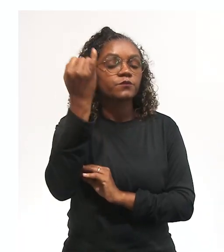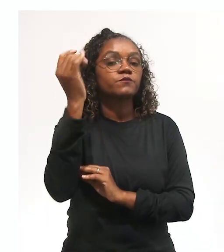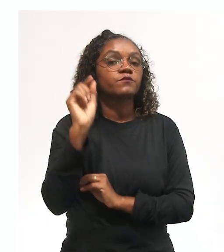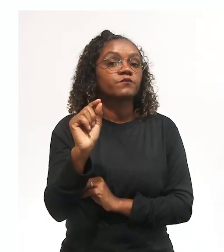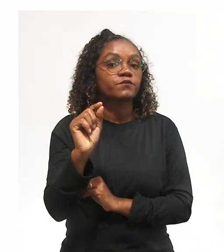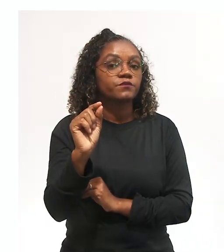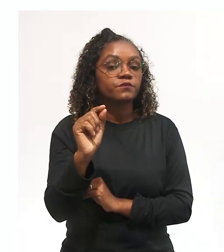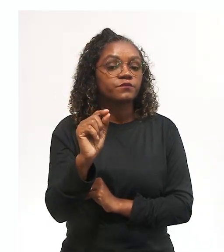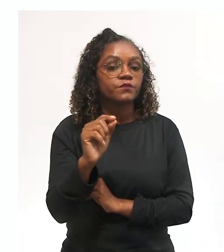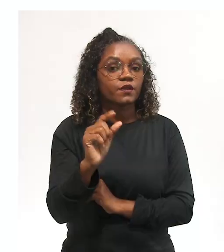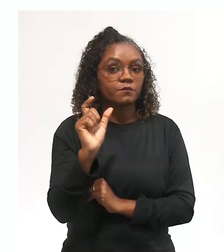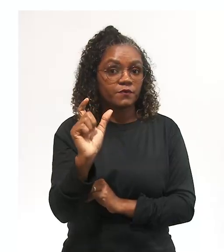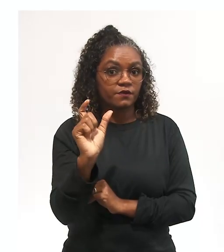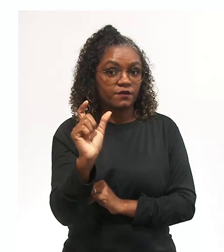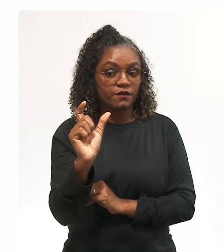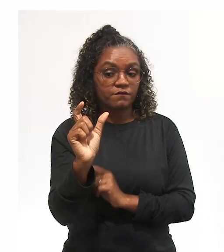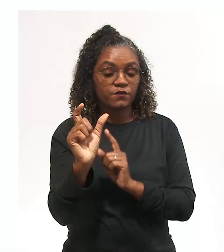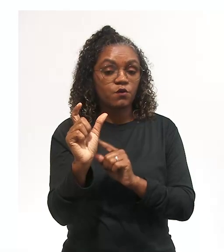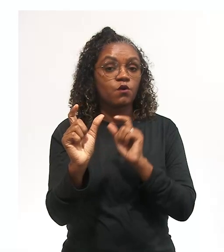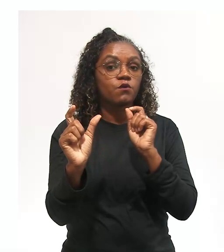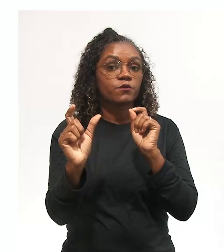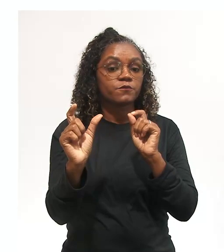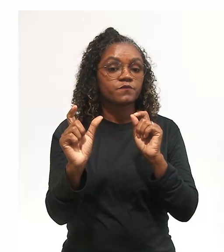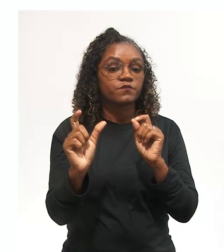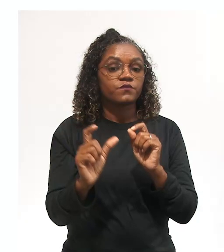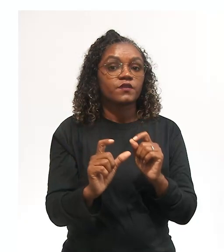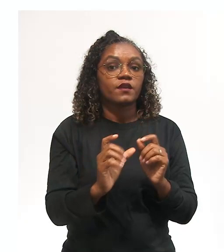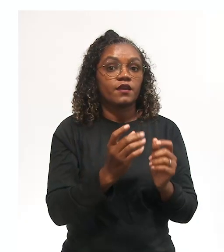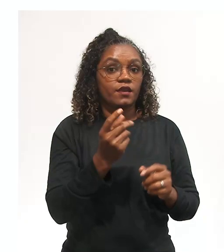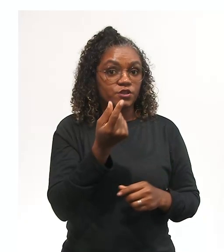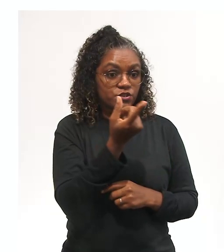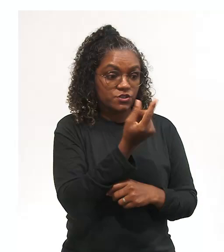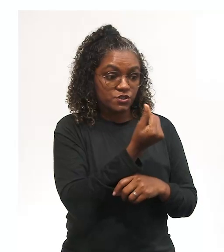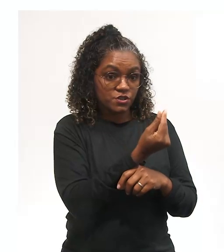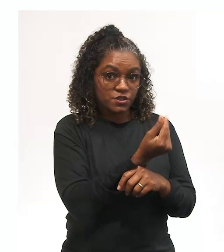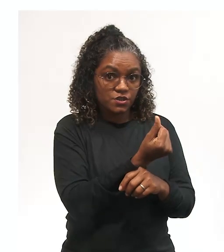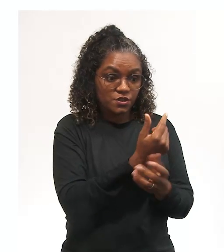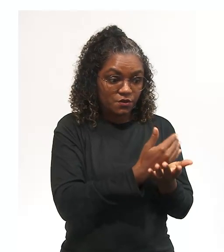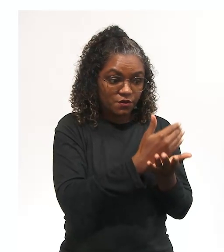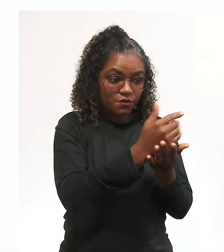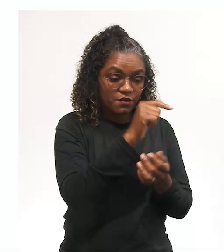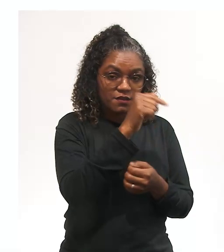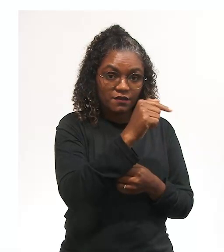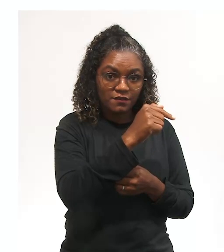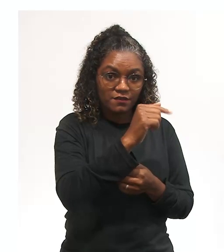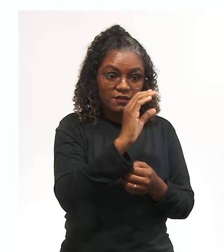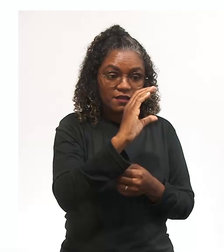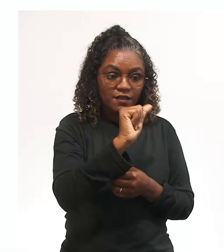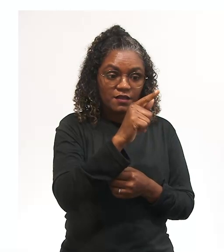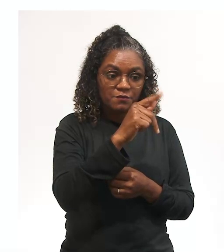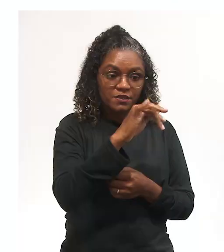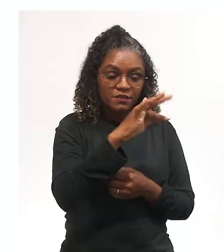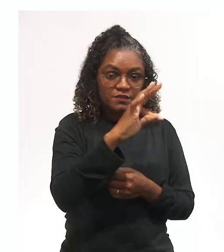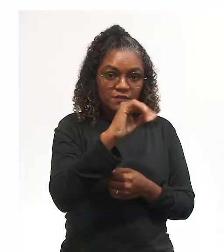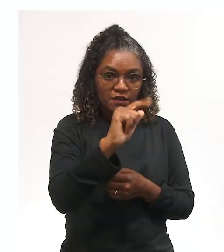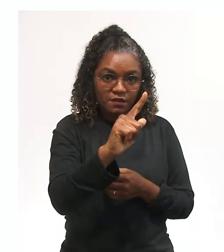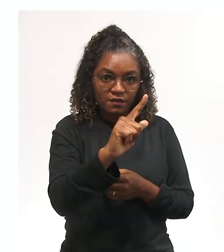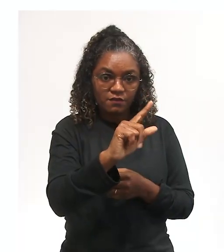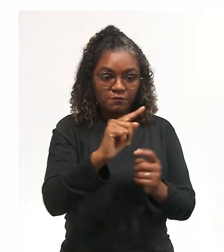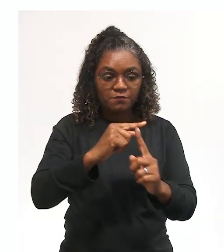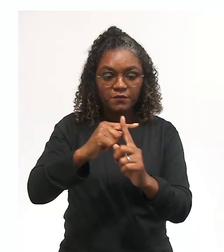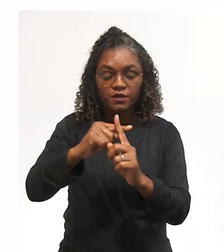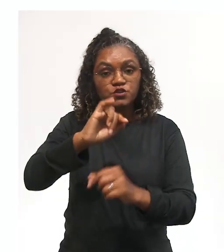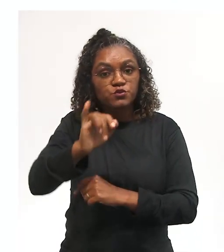montante, pela definição, é capital mais juros. Entende-se como período o tempo sobre o